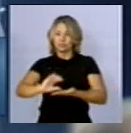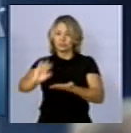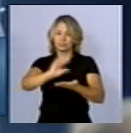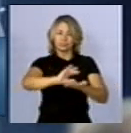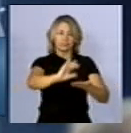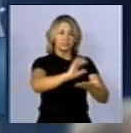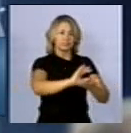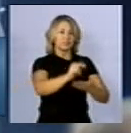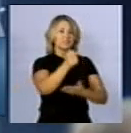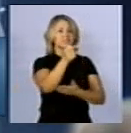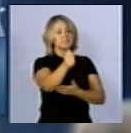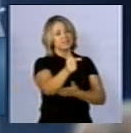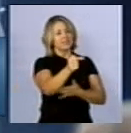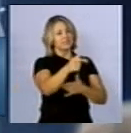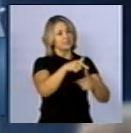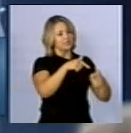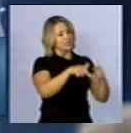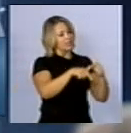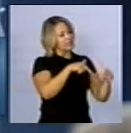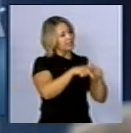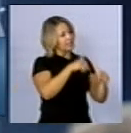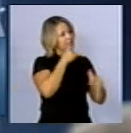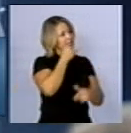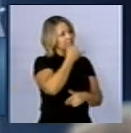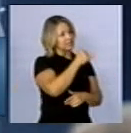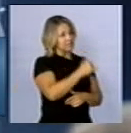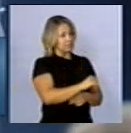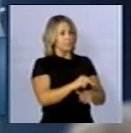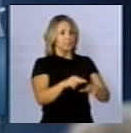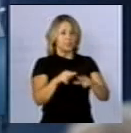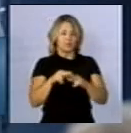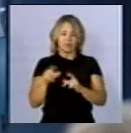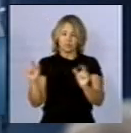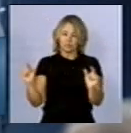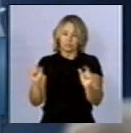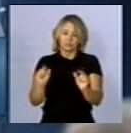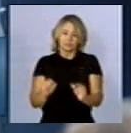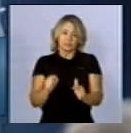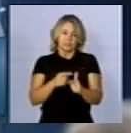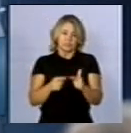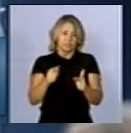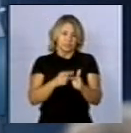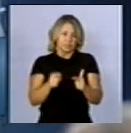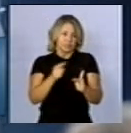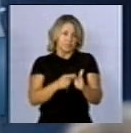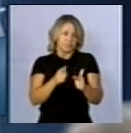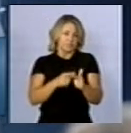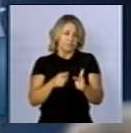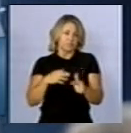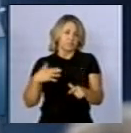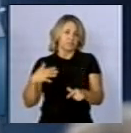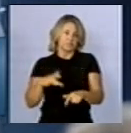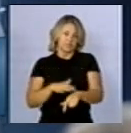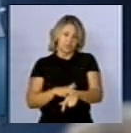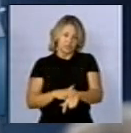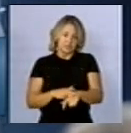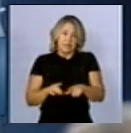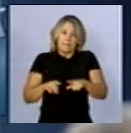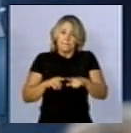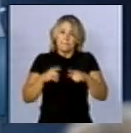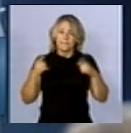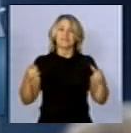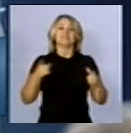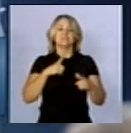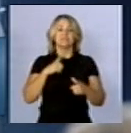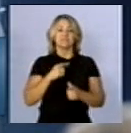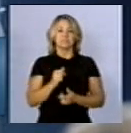sete são do setor elétrico devido a baixíssimo risco à questões submetidos no entanto apesar de